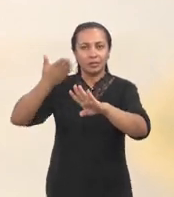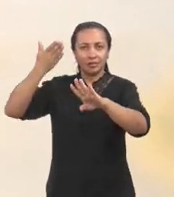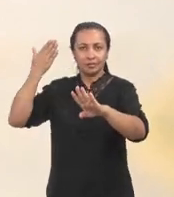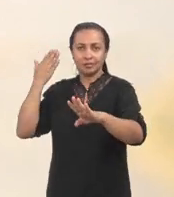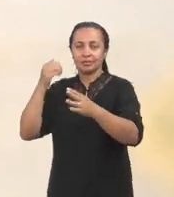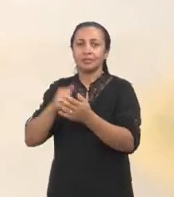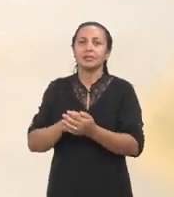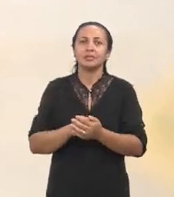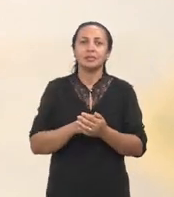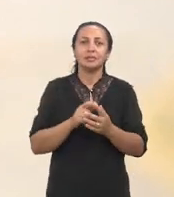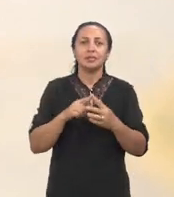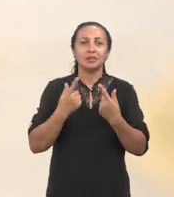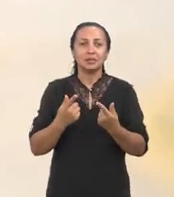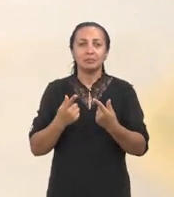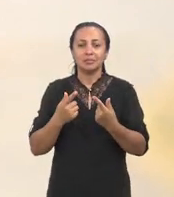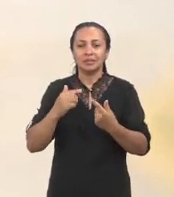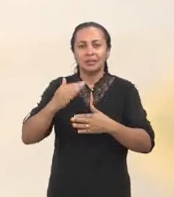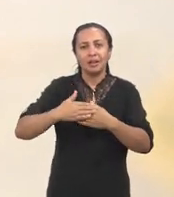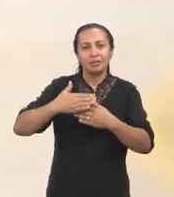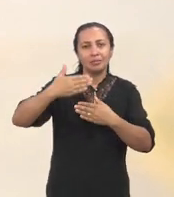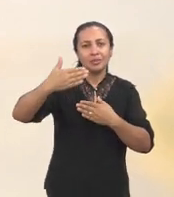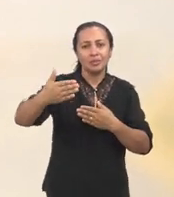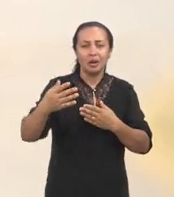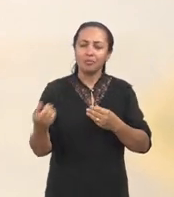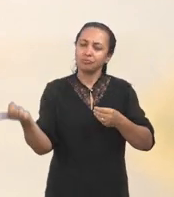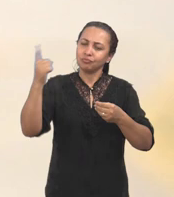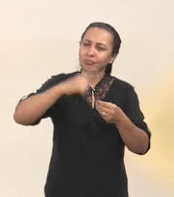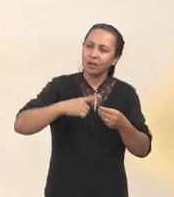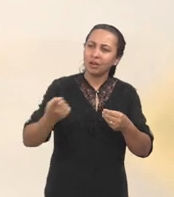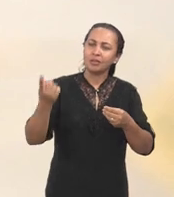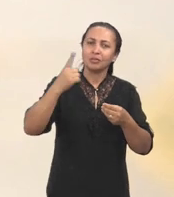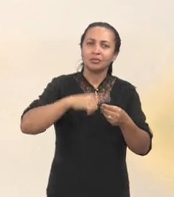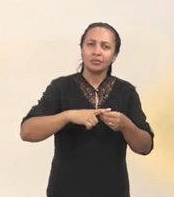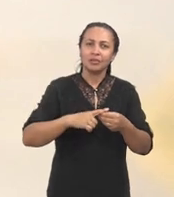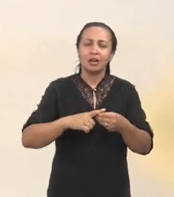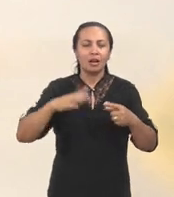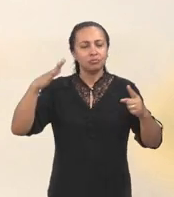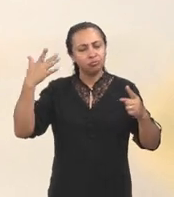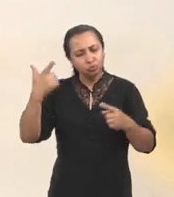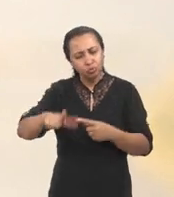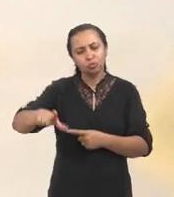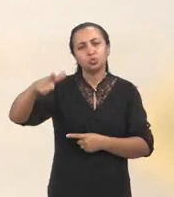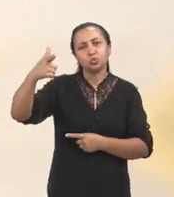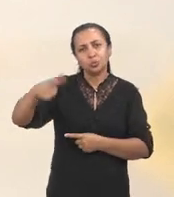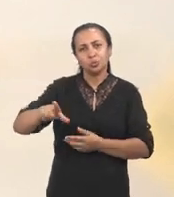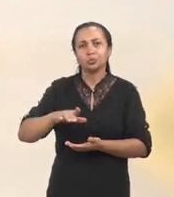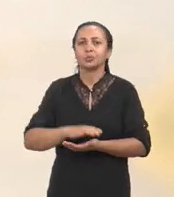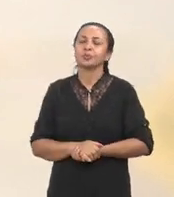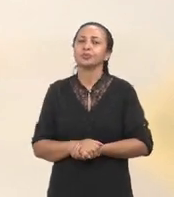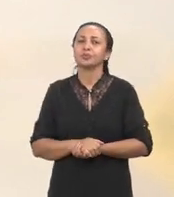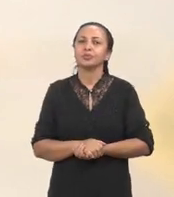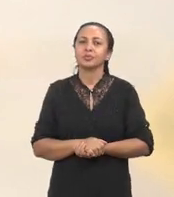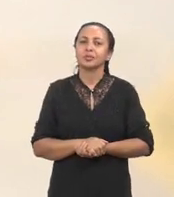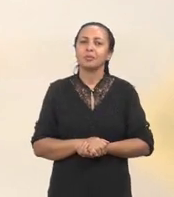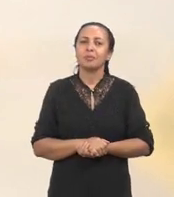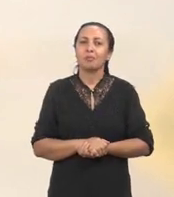trás e a depois uma veio veio veio tirou a gente de novo